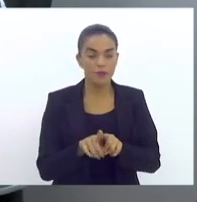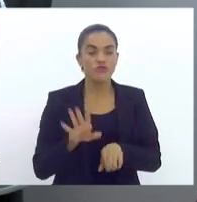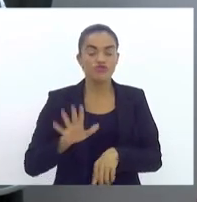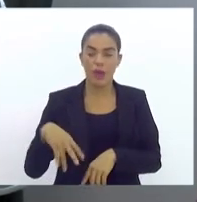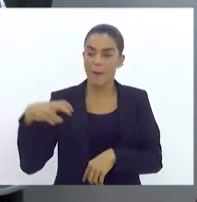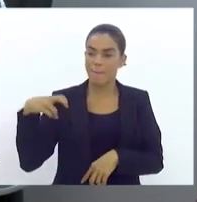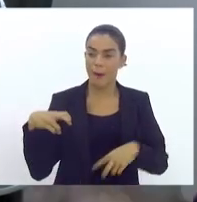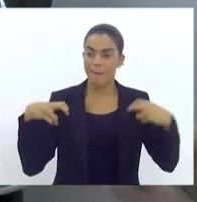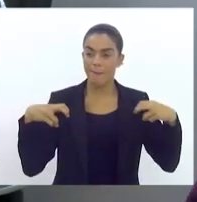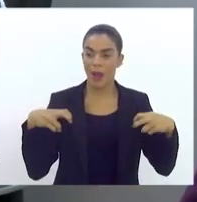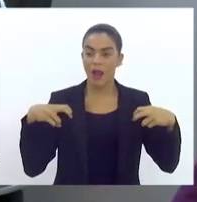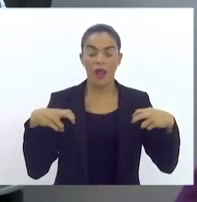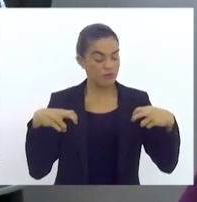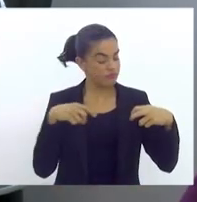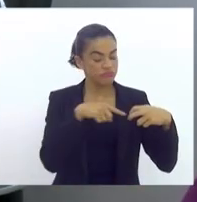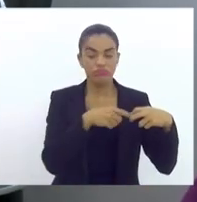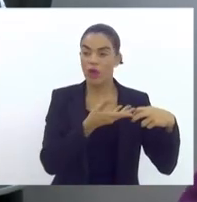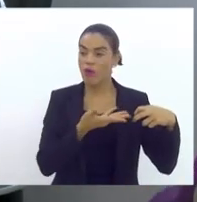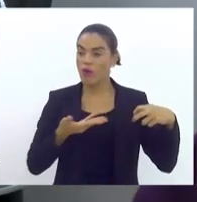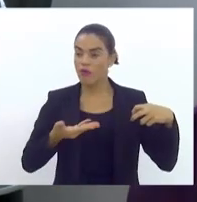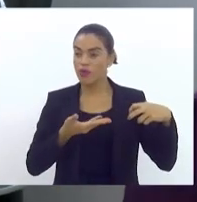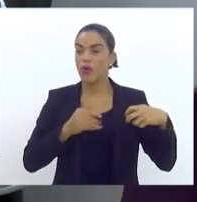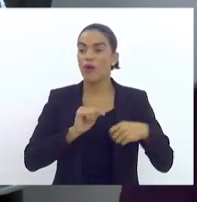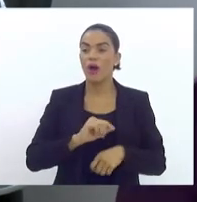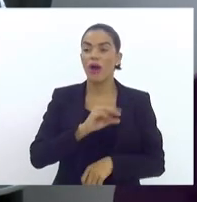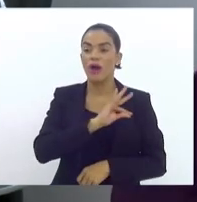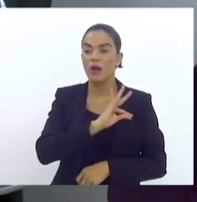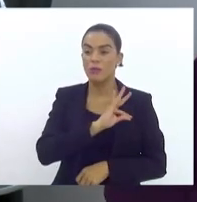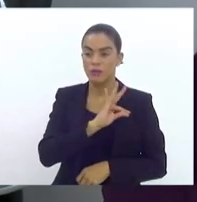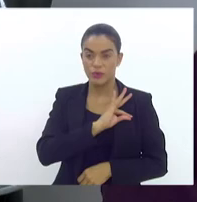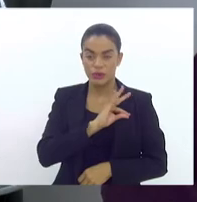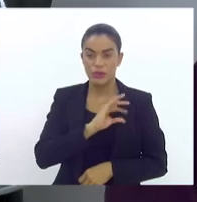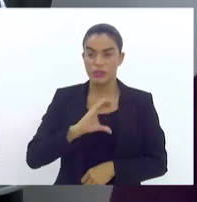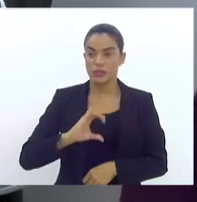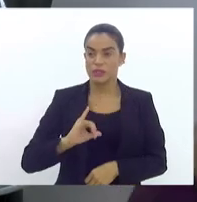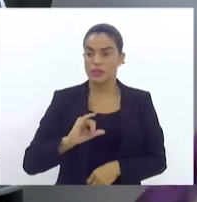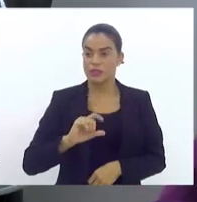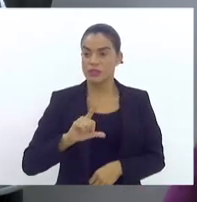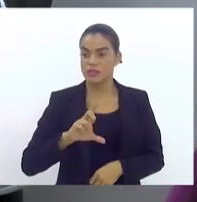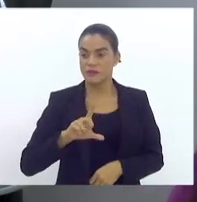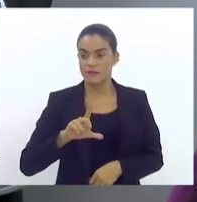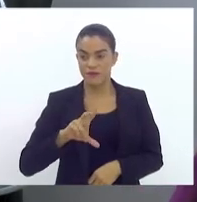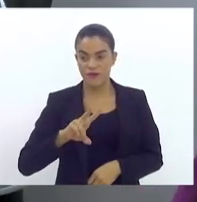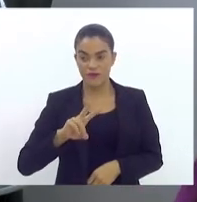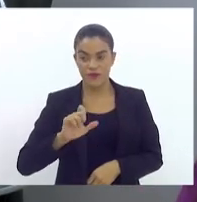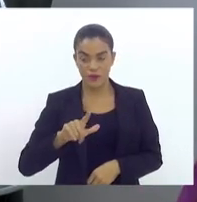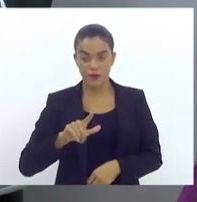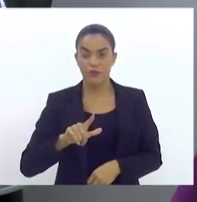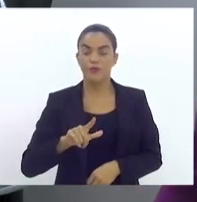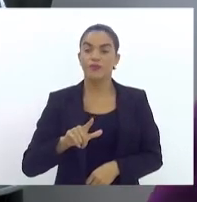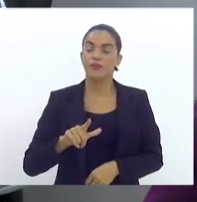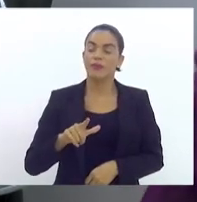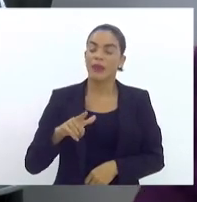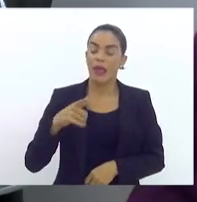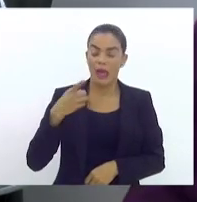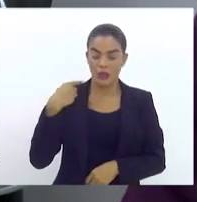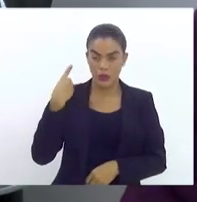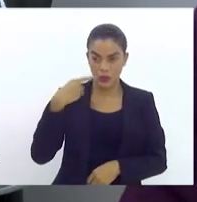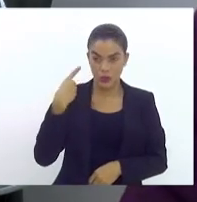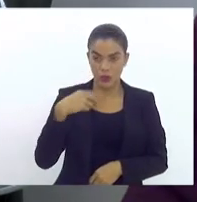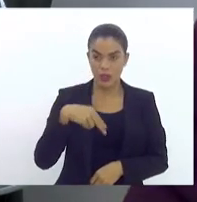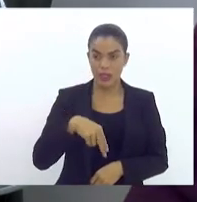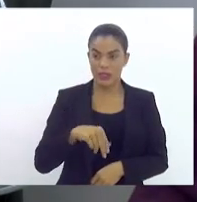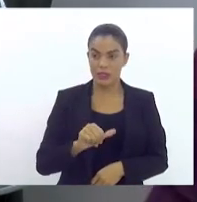a polícia civil na figura das delegada de polícia não só a doutora